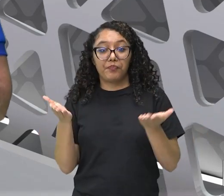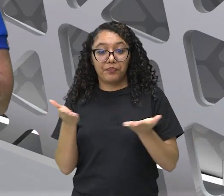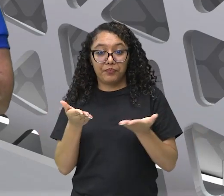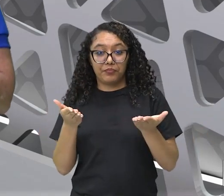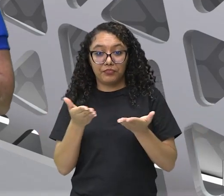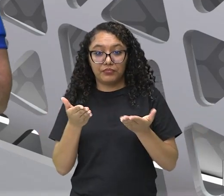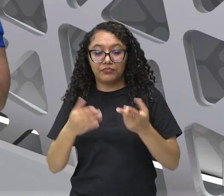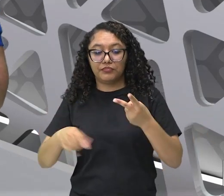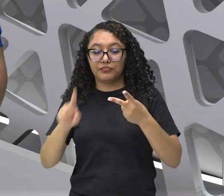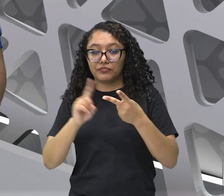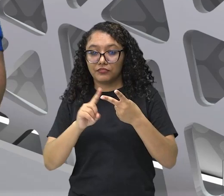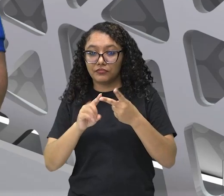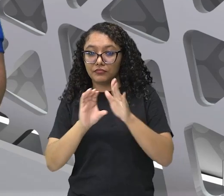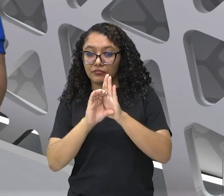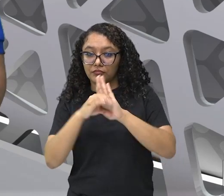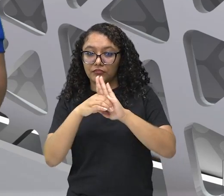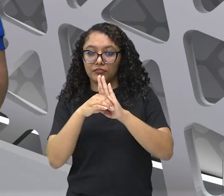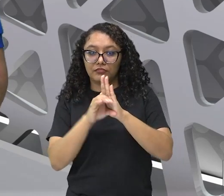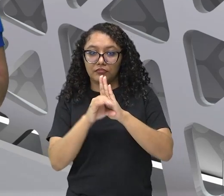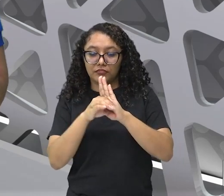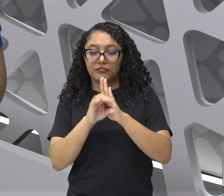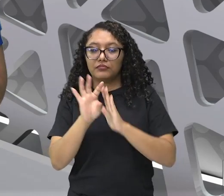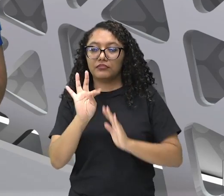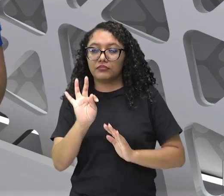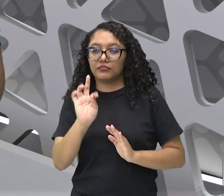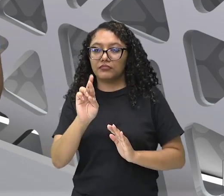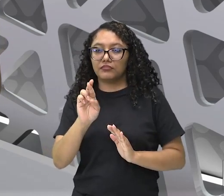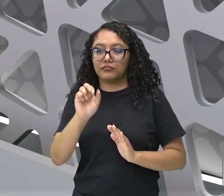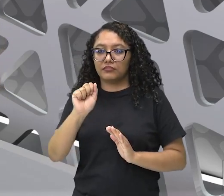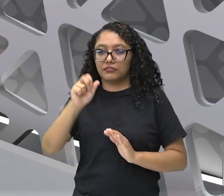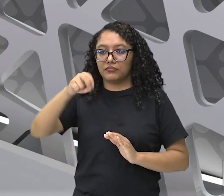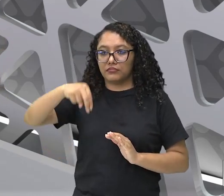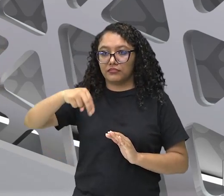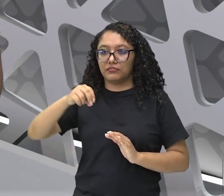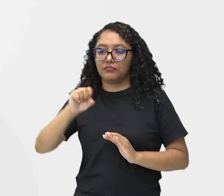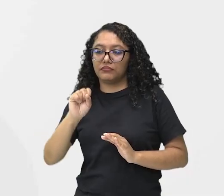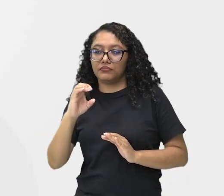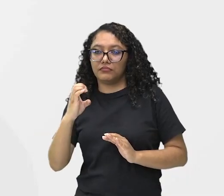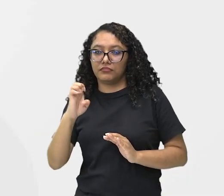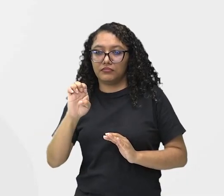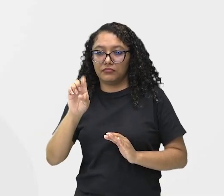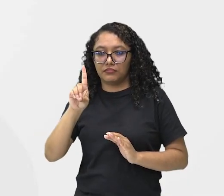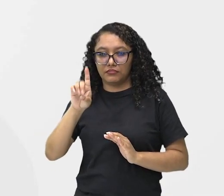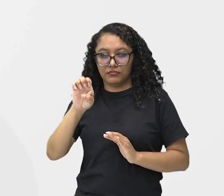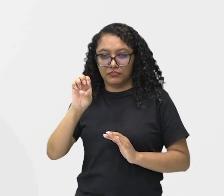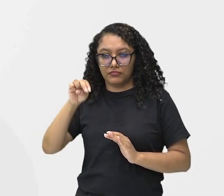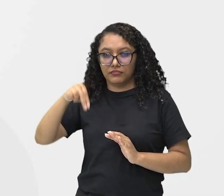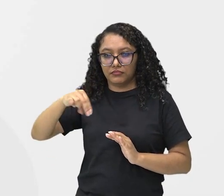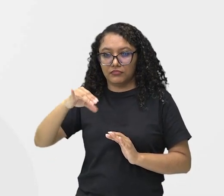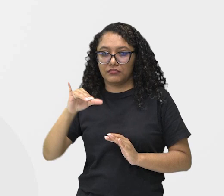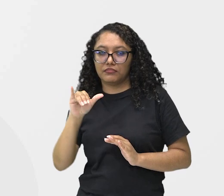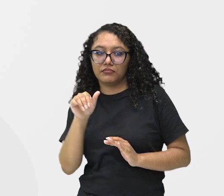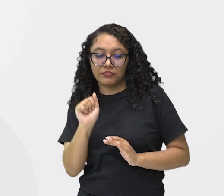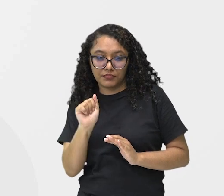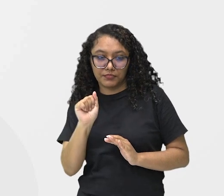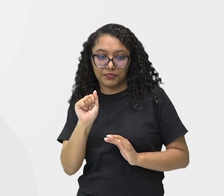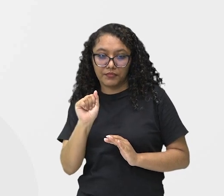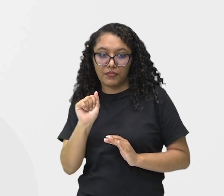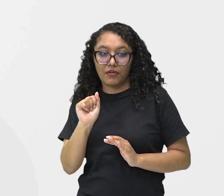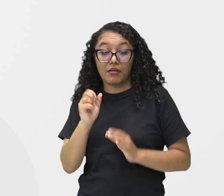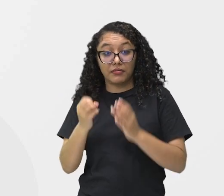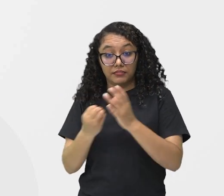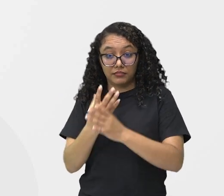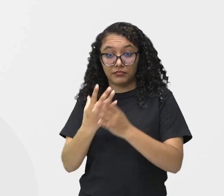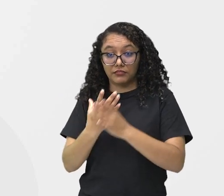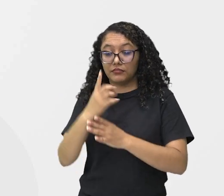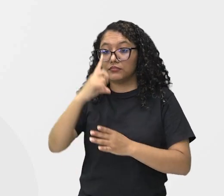conceito de transcendência. Mas o que é transcender algo? Vamos lá então? Tem sua